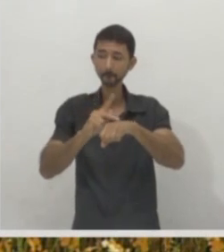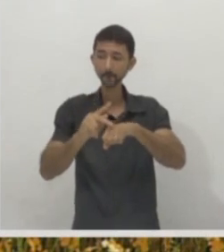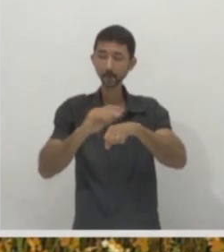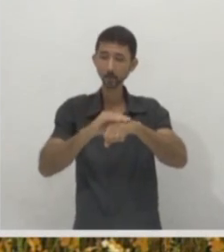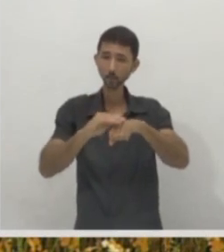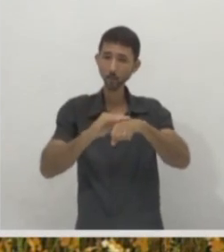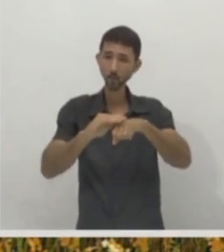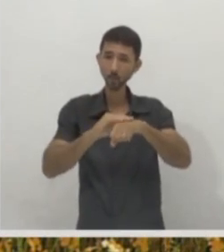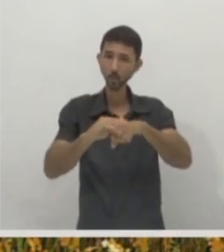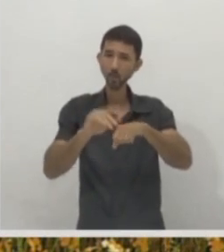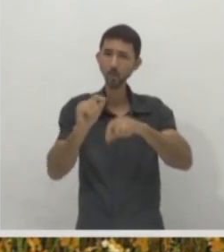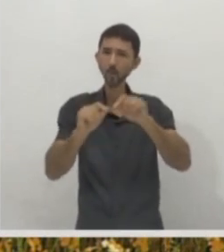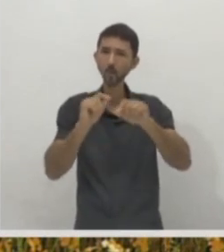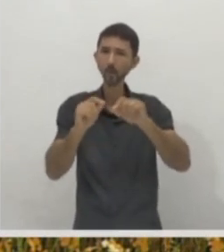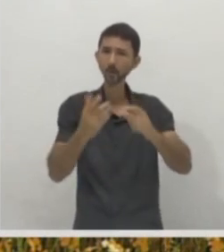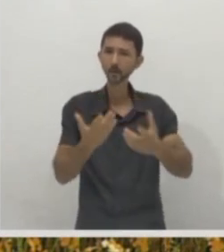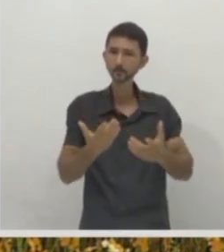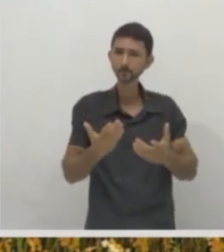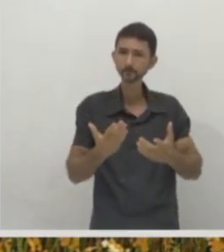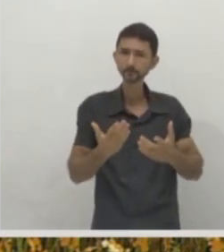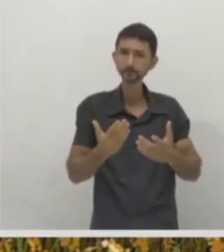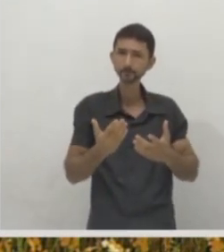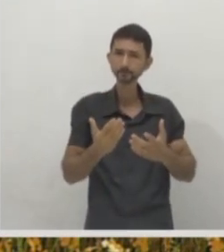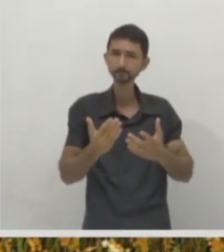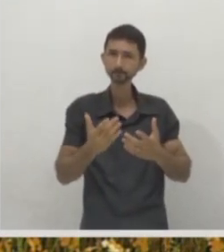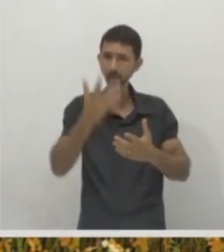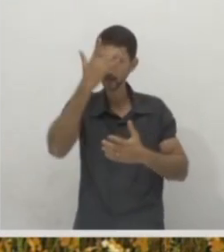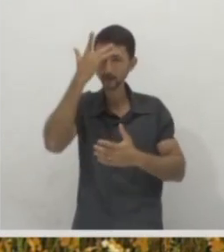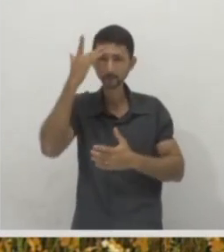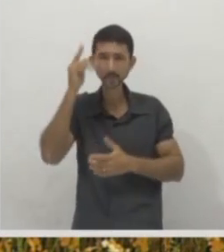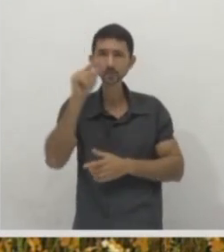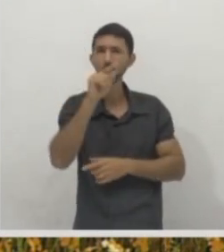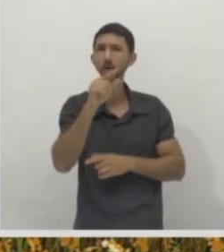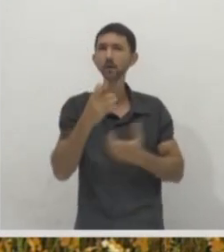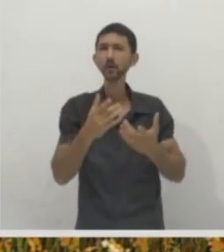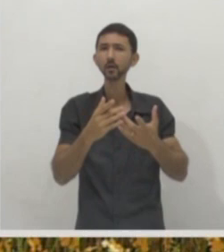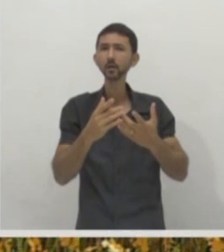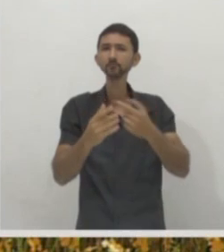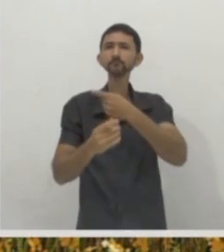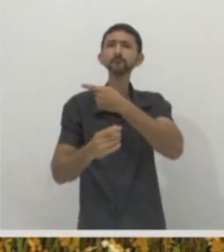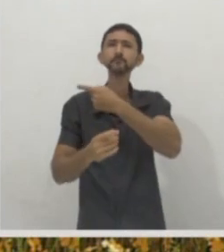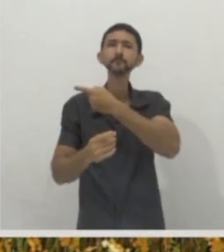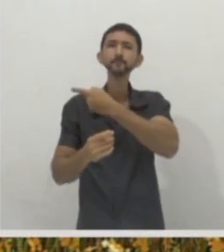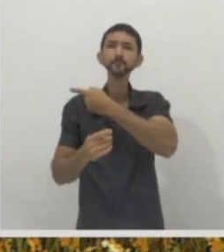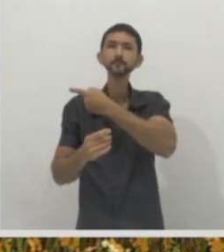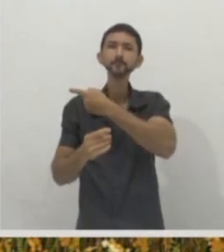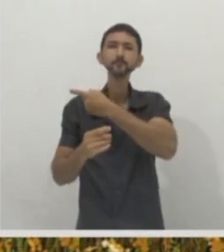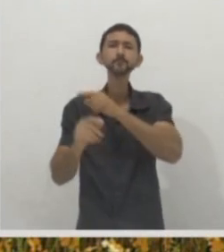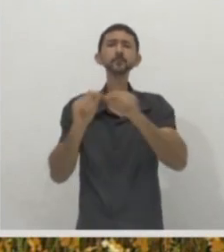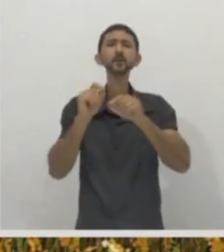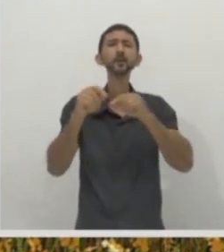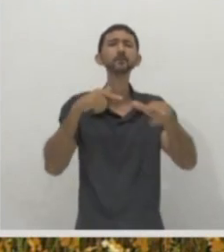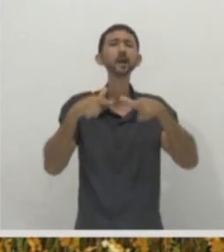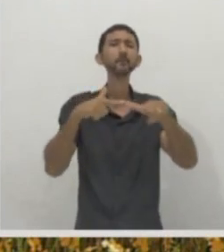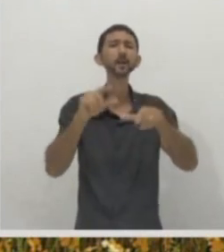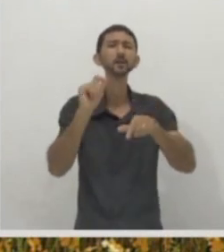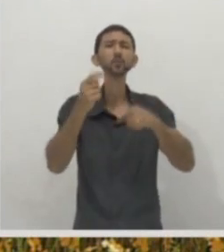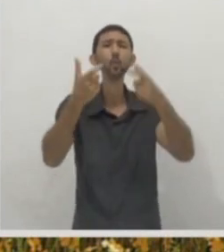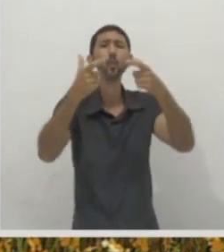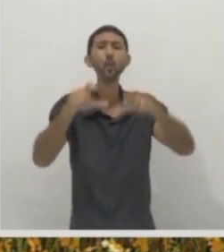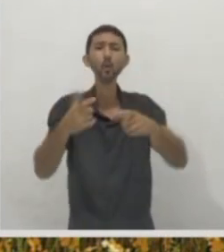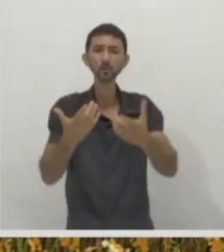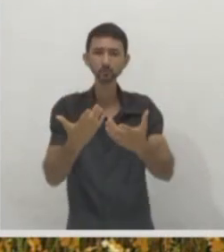fazendo? Ó, claramente já dá para perceber, né? Elas estão trabalhando na agricultura